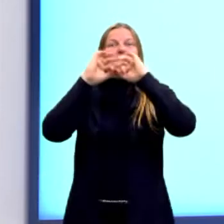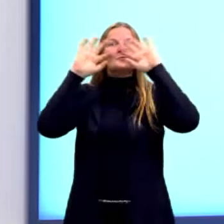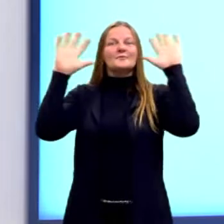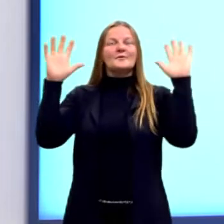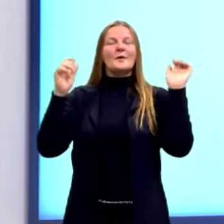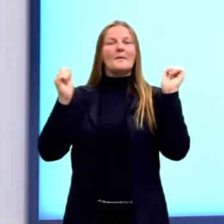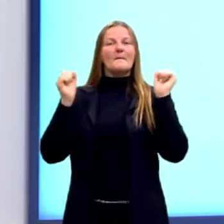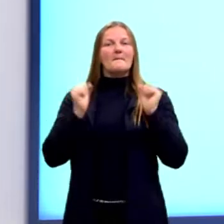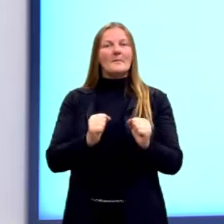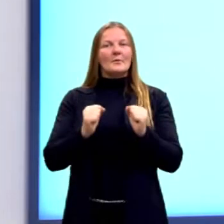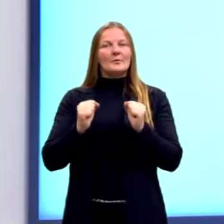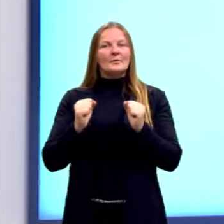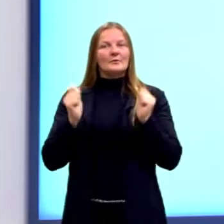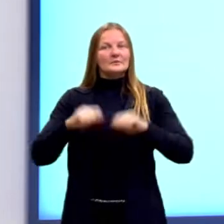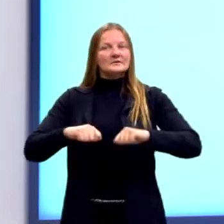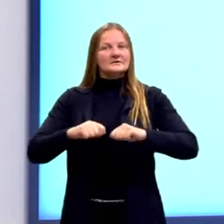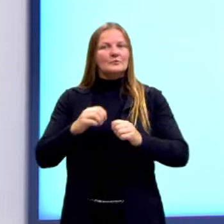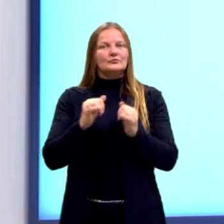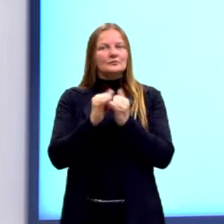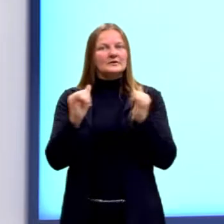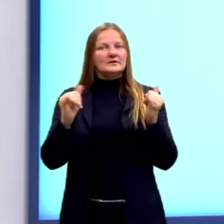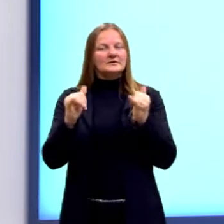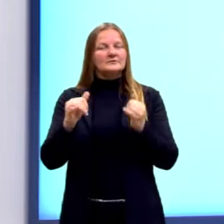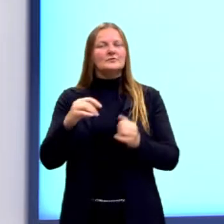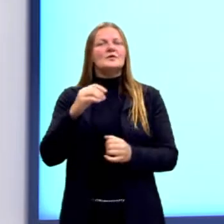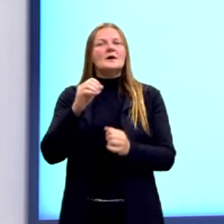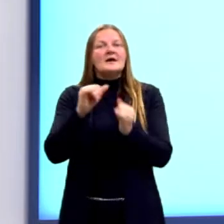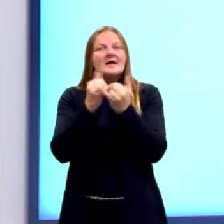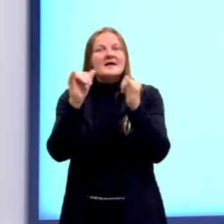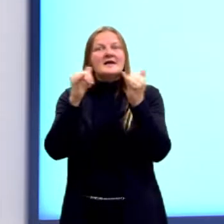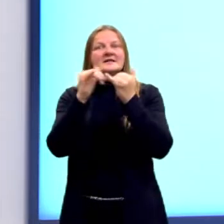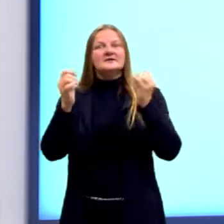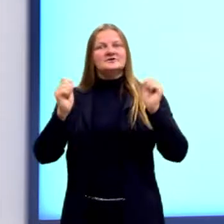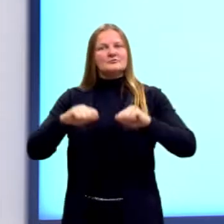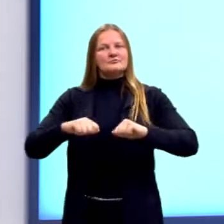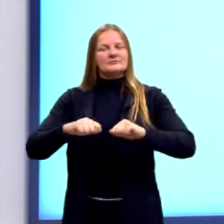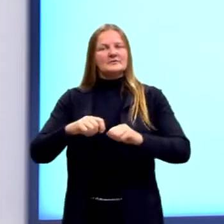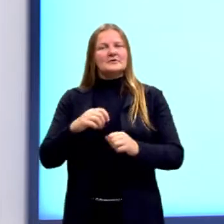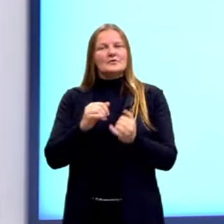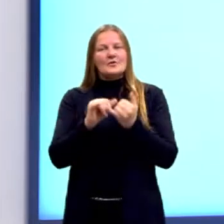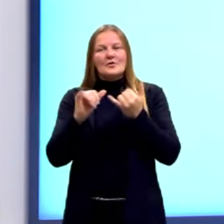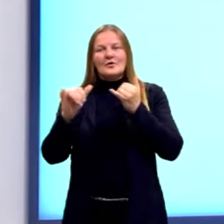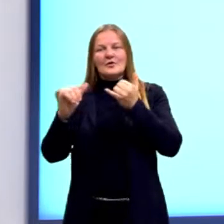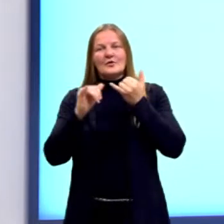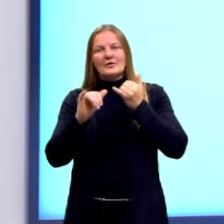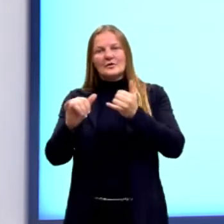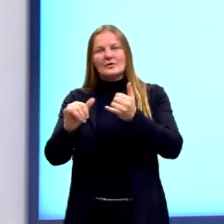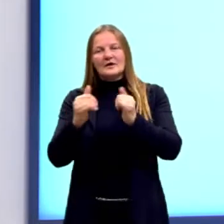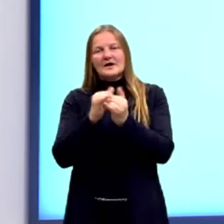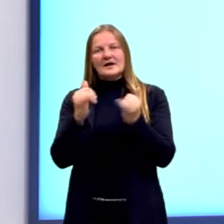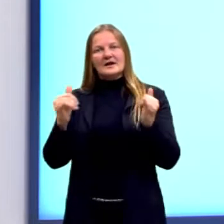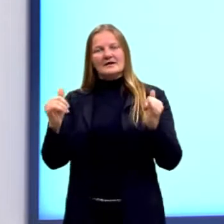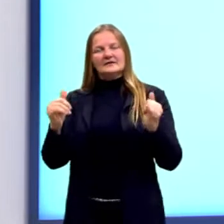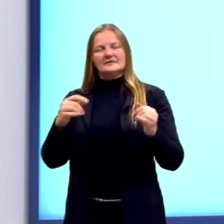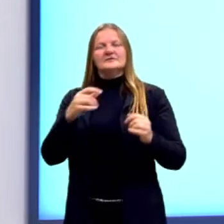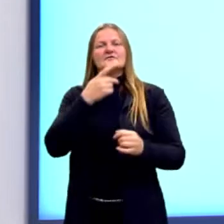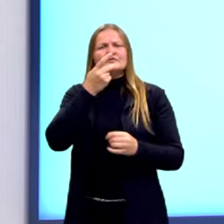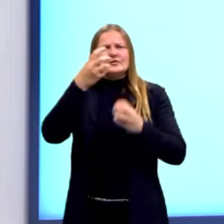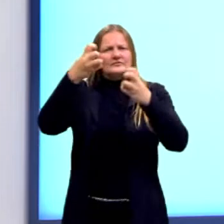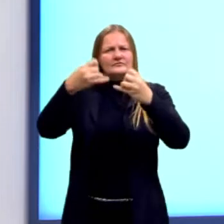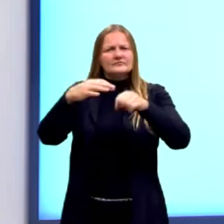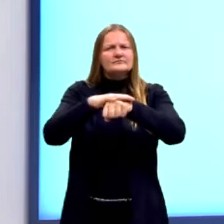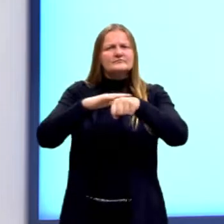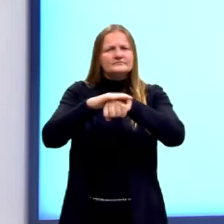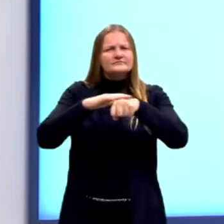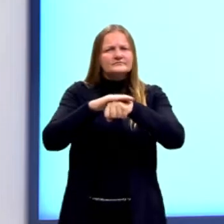o potencial elétrico primeiro a gente precisa entender a energia potencial elétrica então a gente já falou sobre